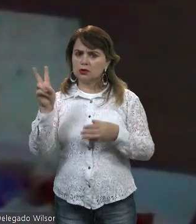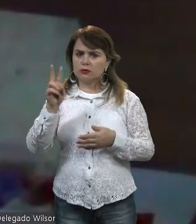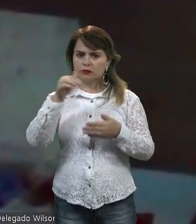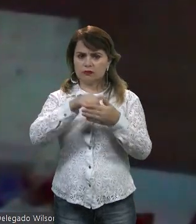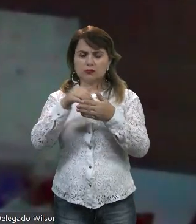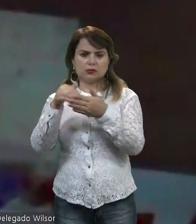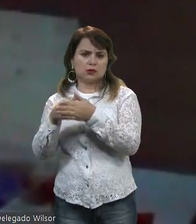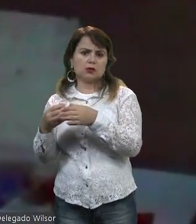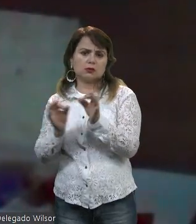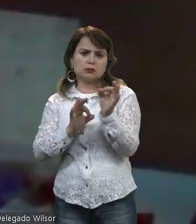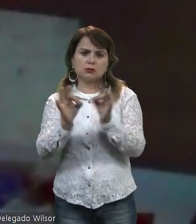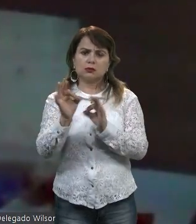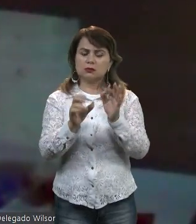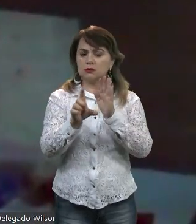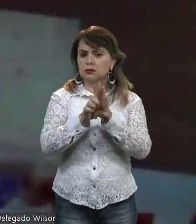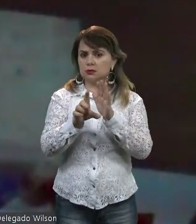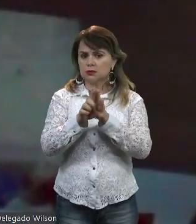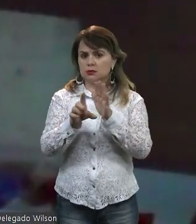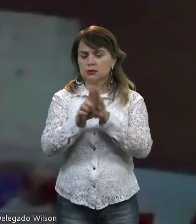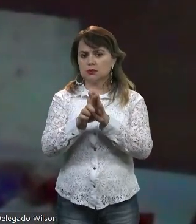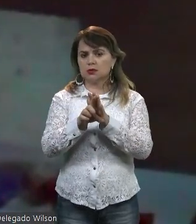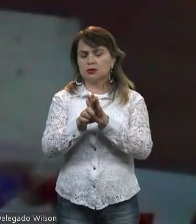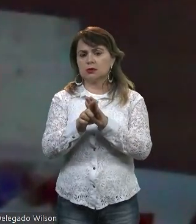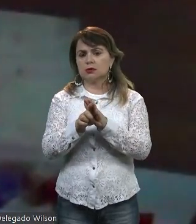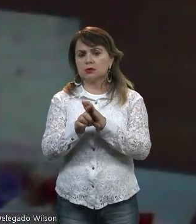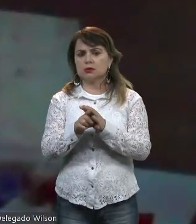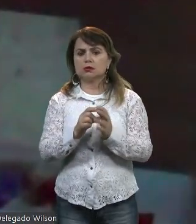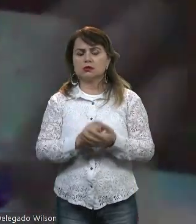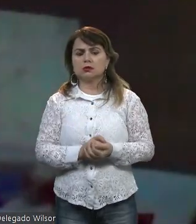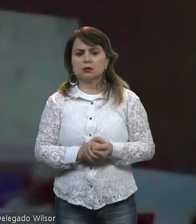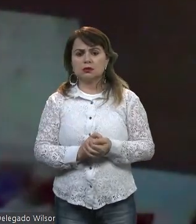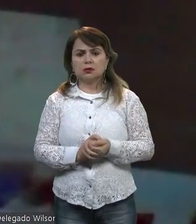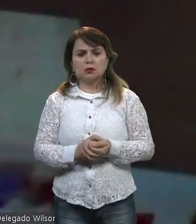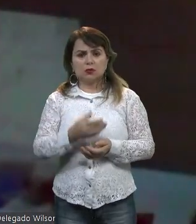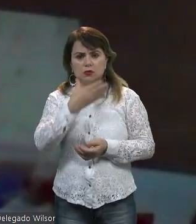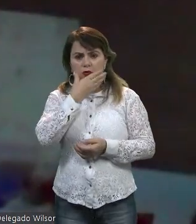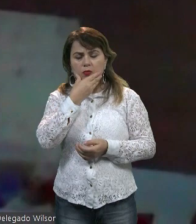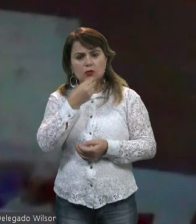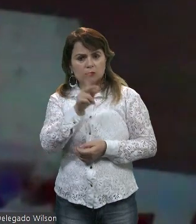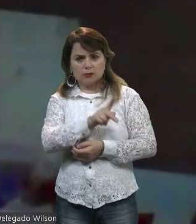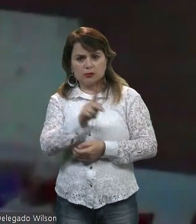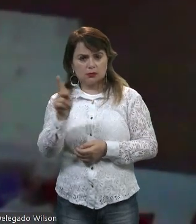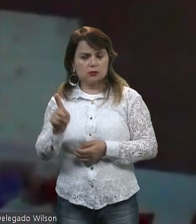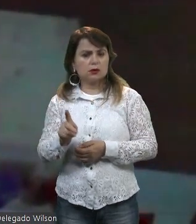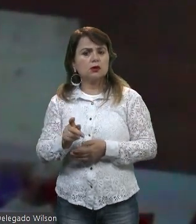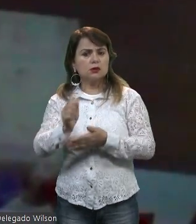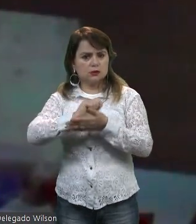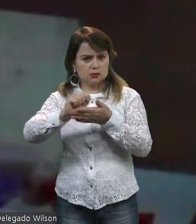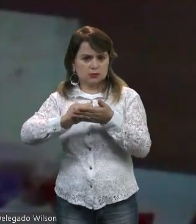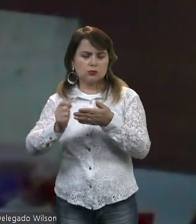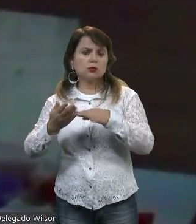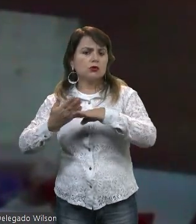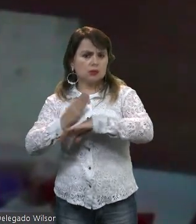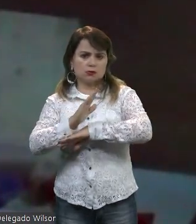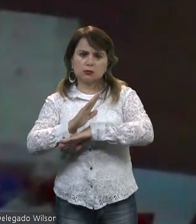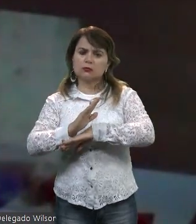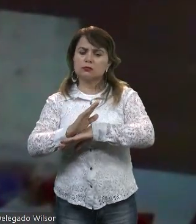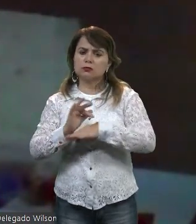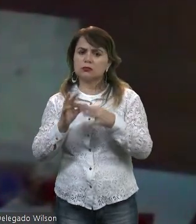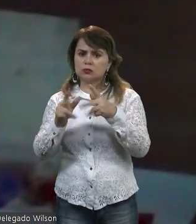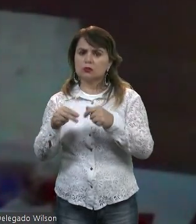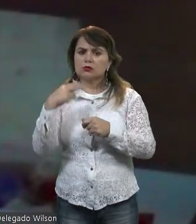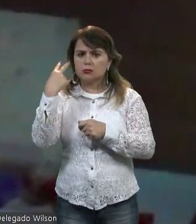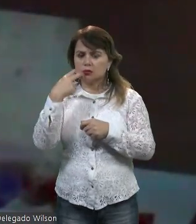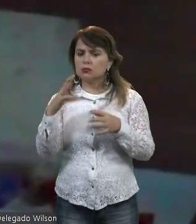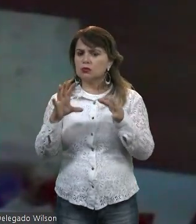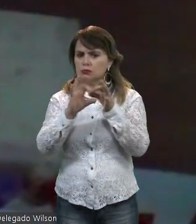lei 44/2020, capitaneada aí por Vossa Excelência e os demais vereadores, todos nós aprovamos por unanimidade,